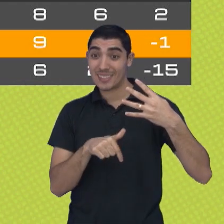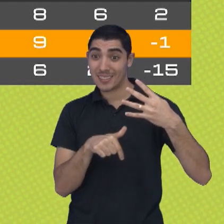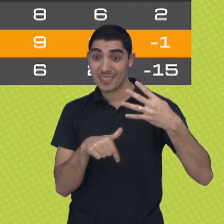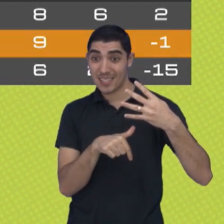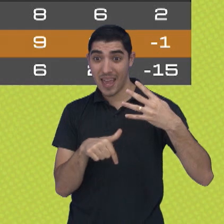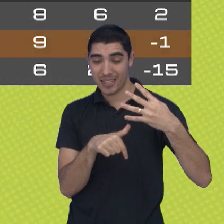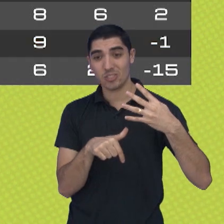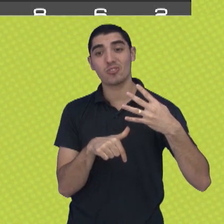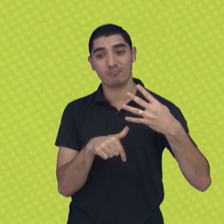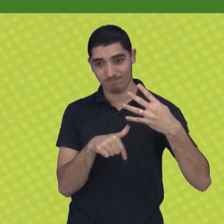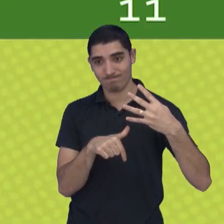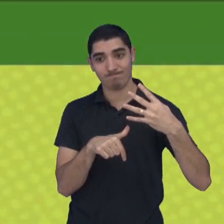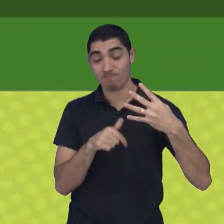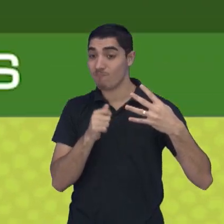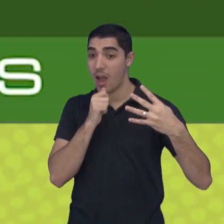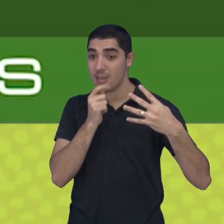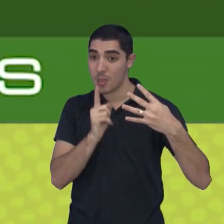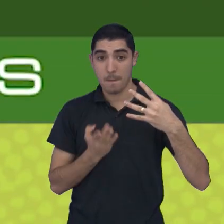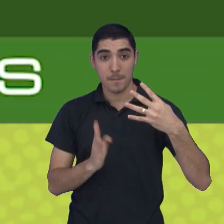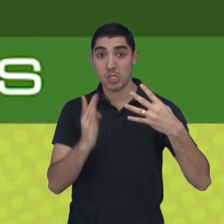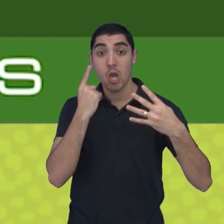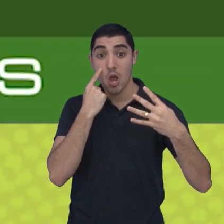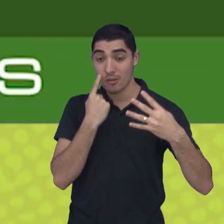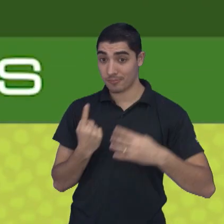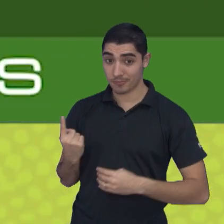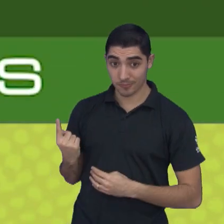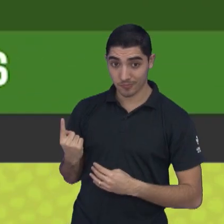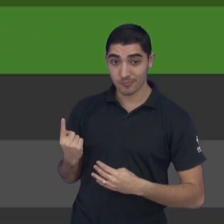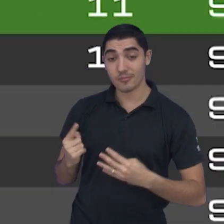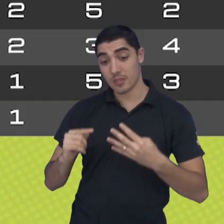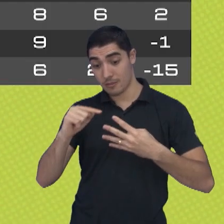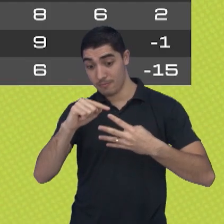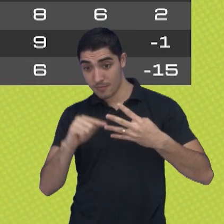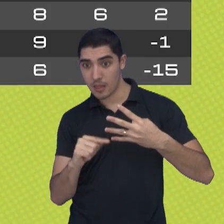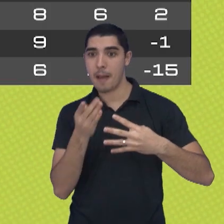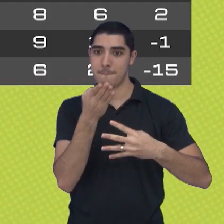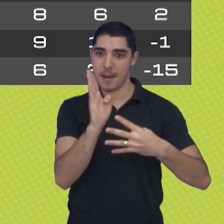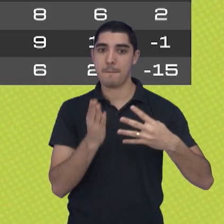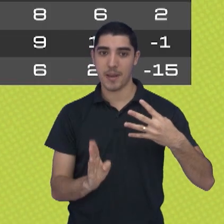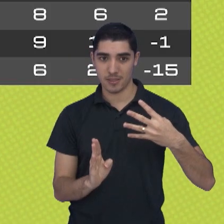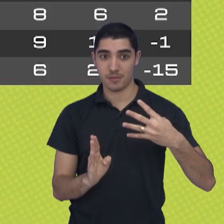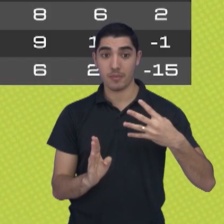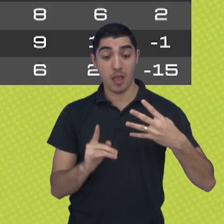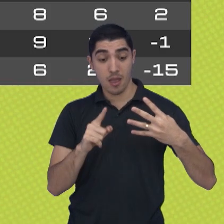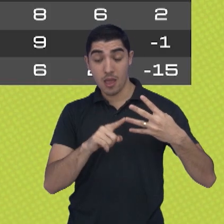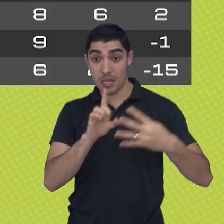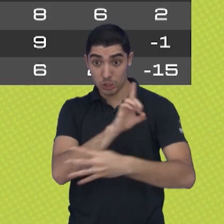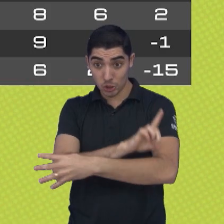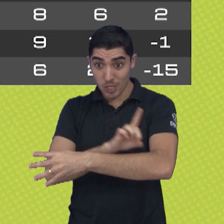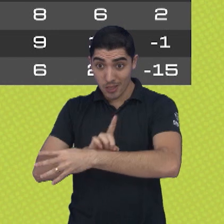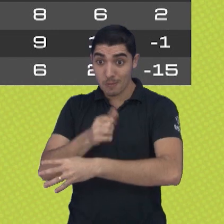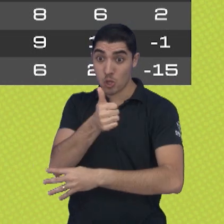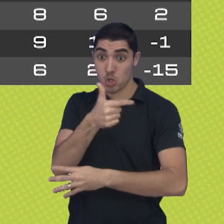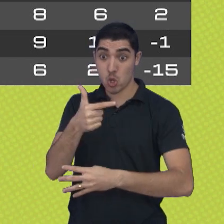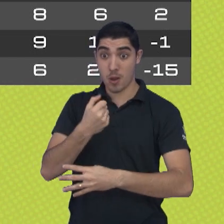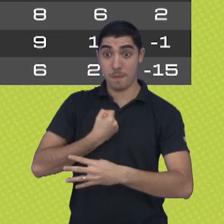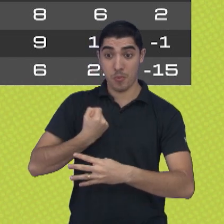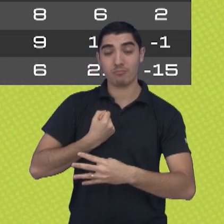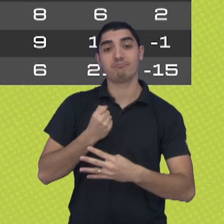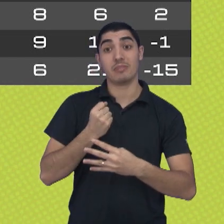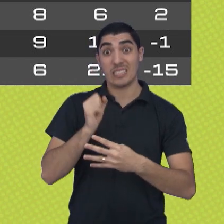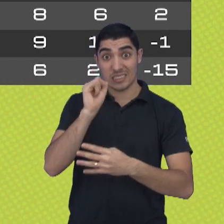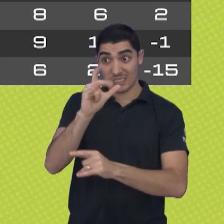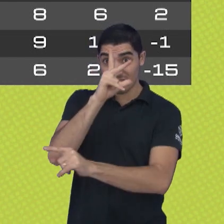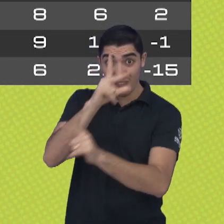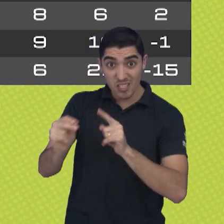de classificação, formada pelos 4 melhores colocados. O Água Santa tem 12, se ganhar, pode ir a 15